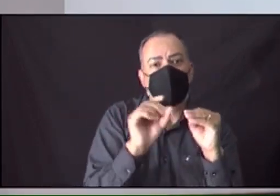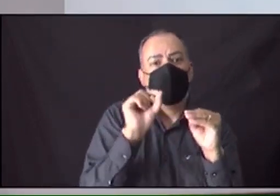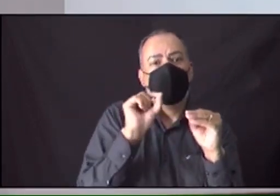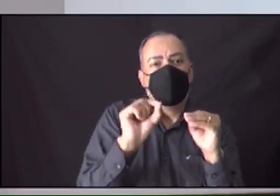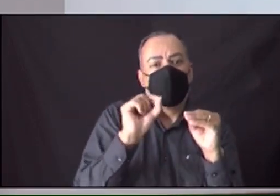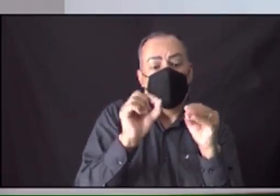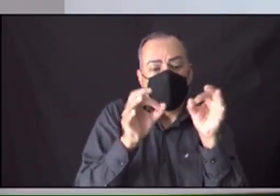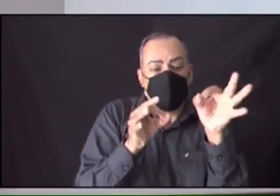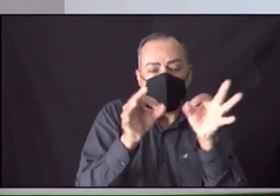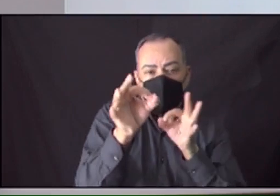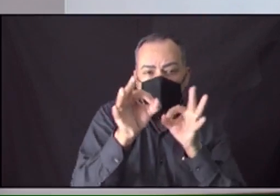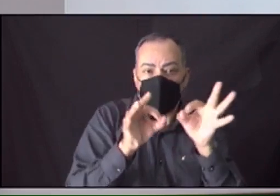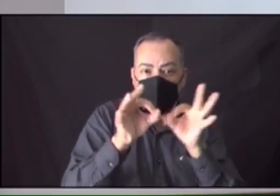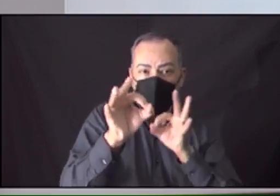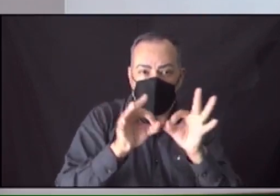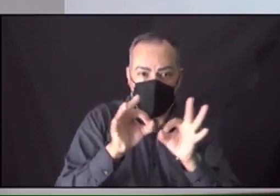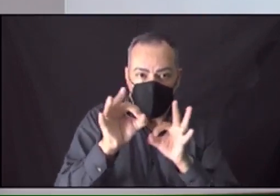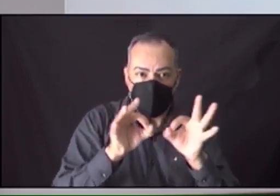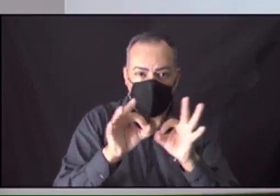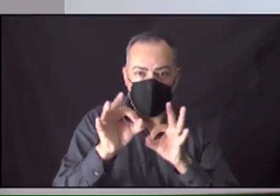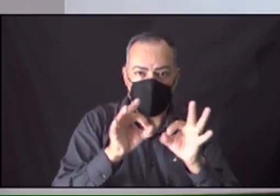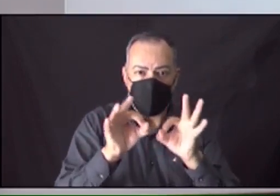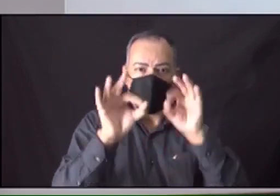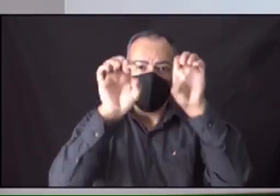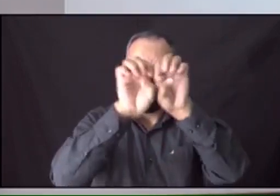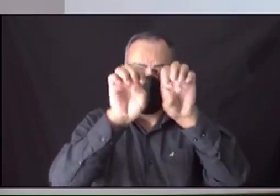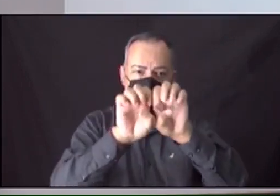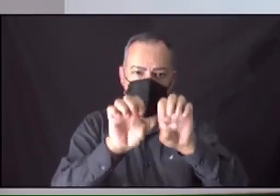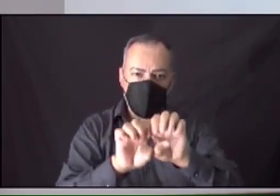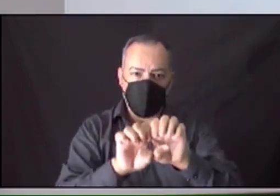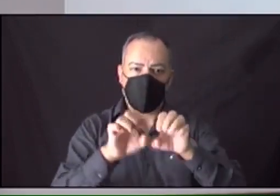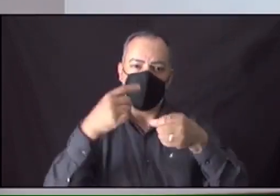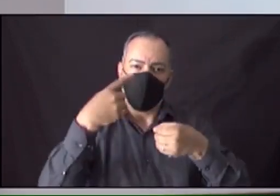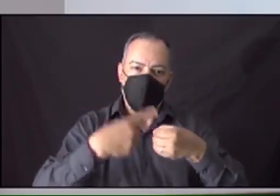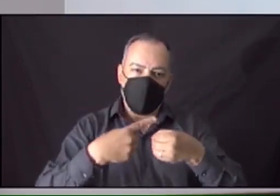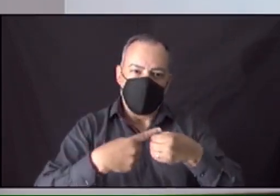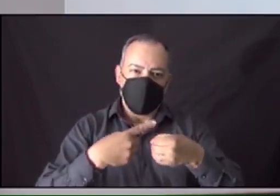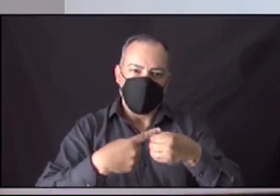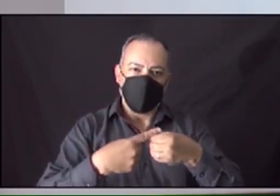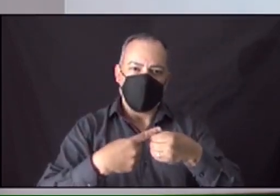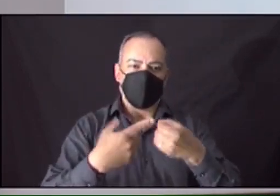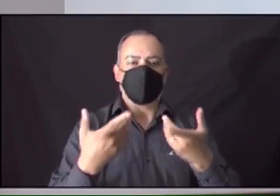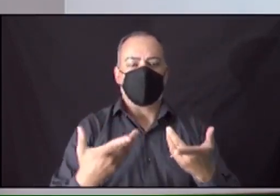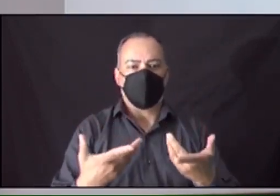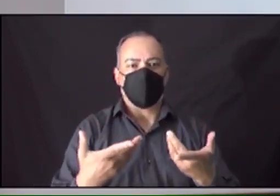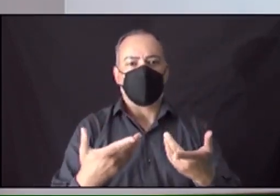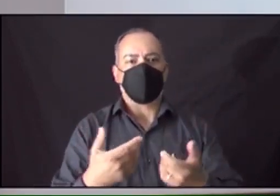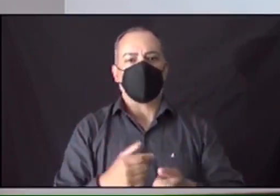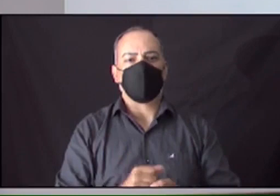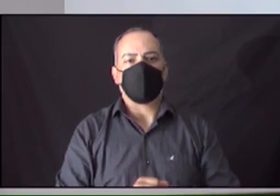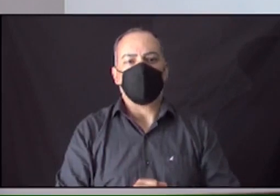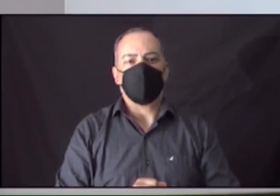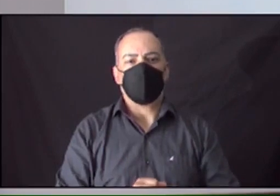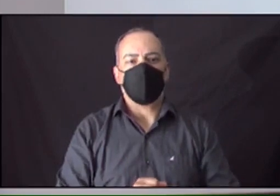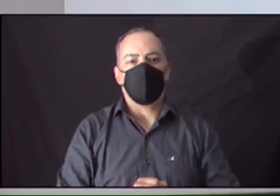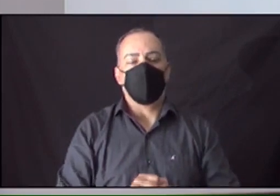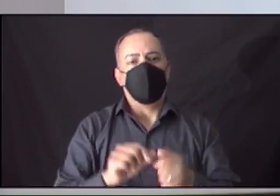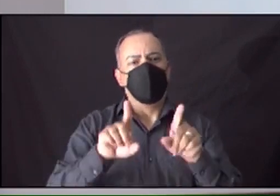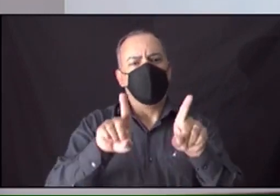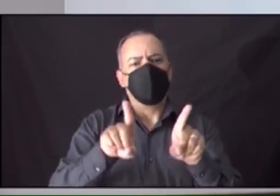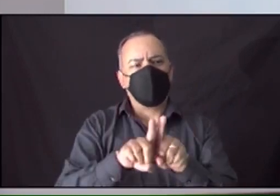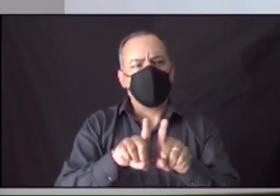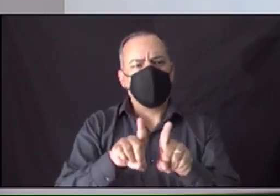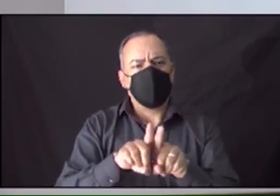conseguir organizar a questão nossa e de estrutural do município, e não viu muito resultado nas ações fiscalizatórias.